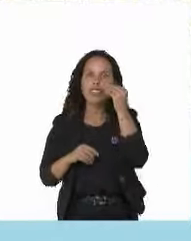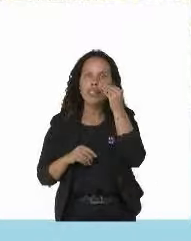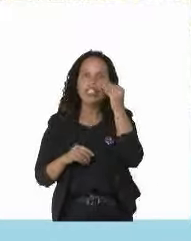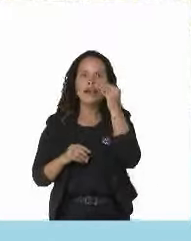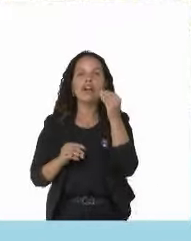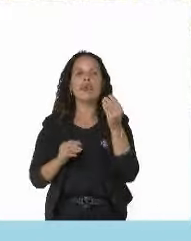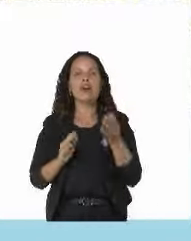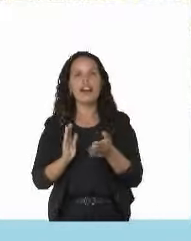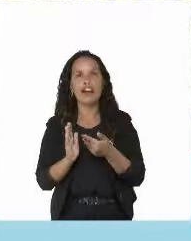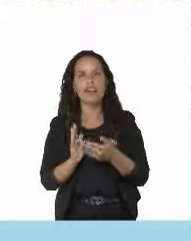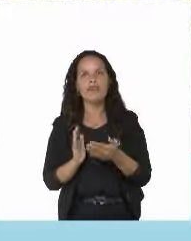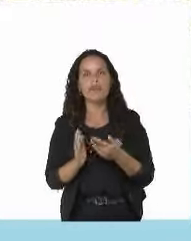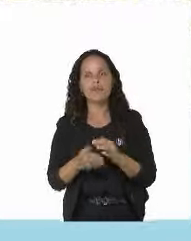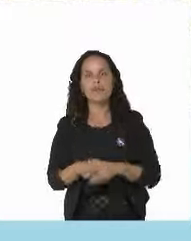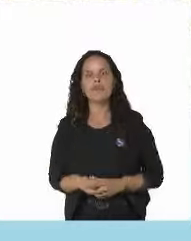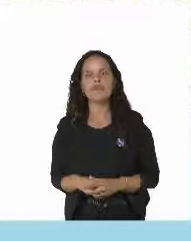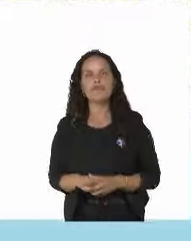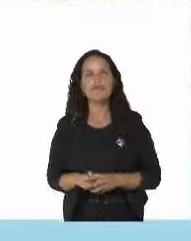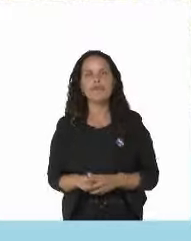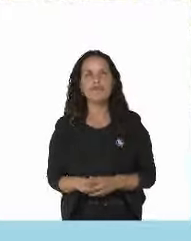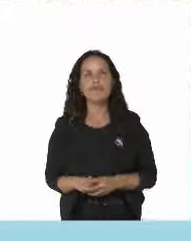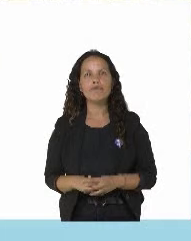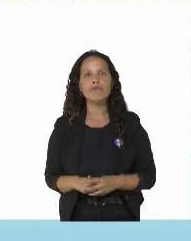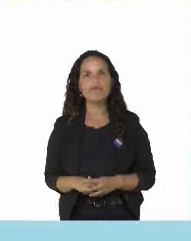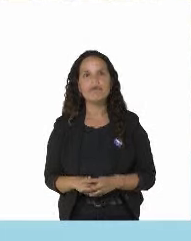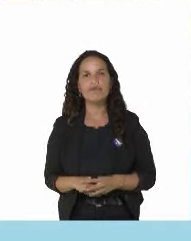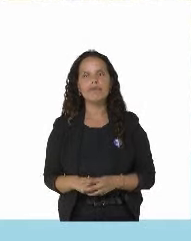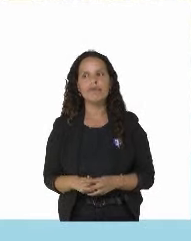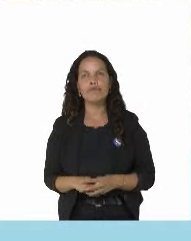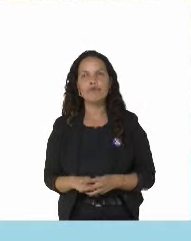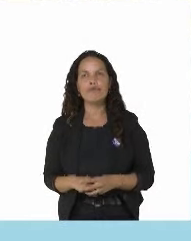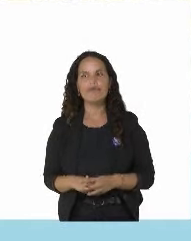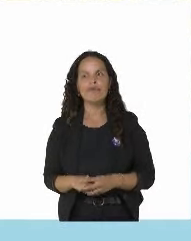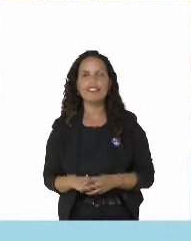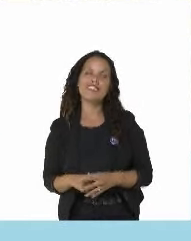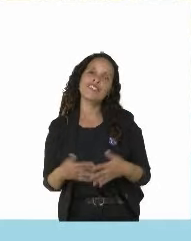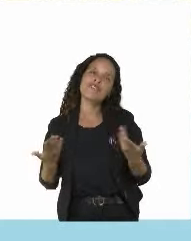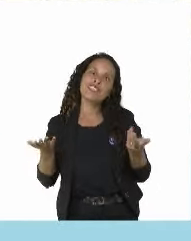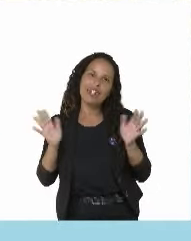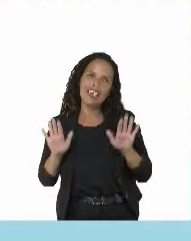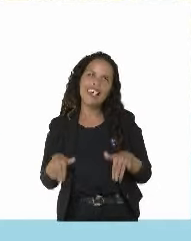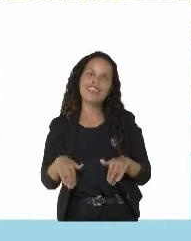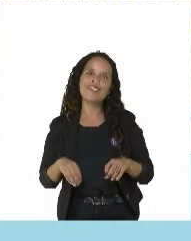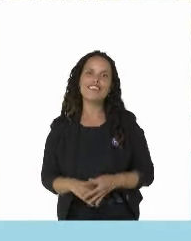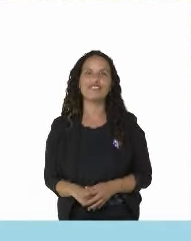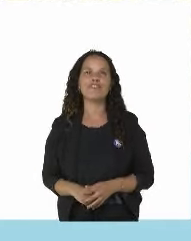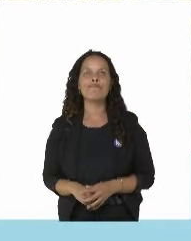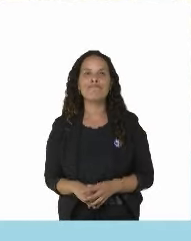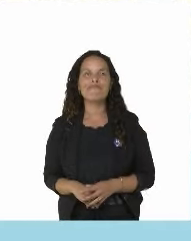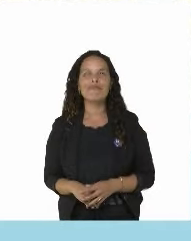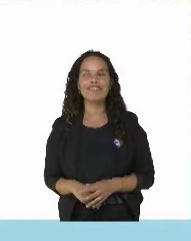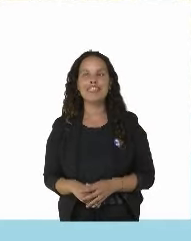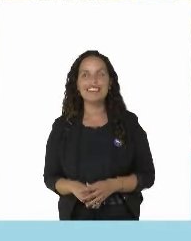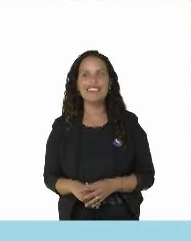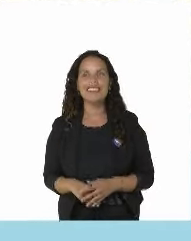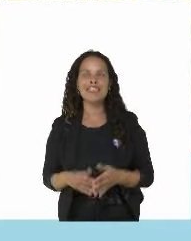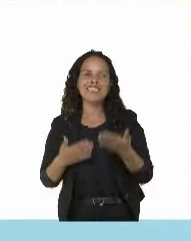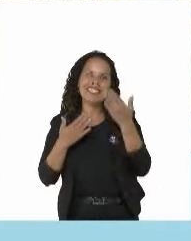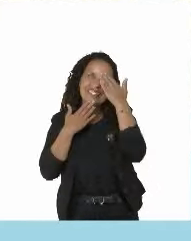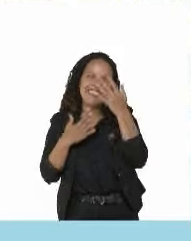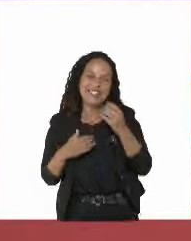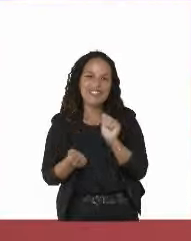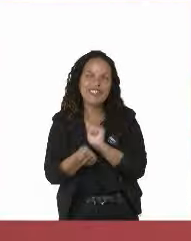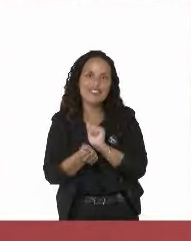você colocar direitinho ali os comandos. E é isso. Espero que vocês tenham gostado,